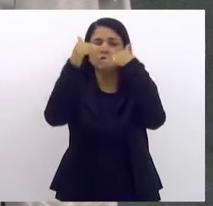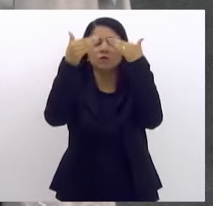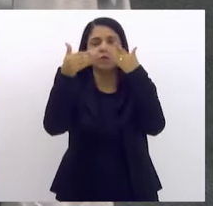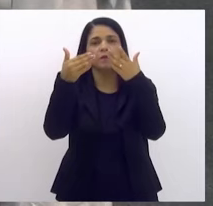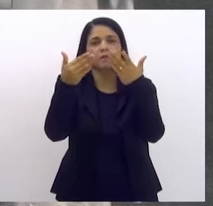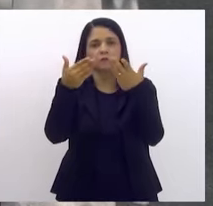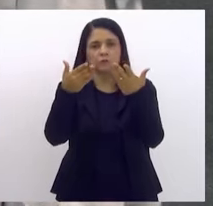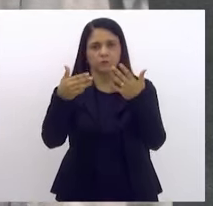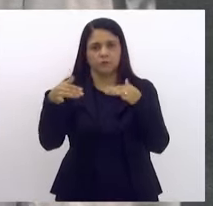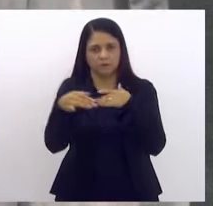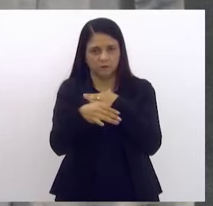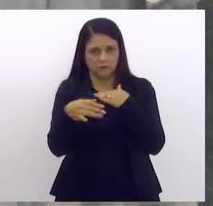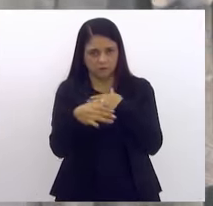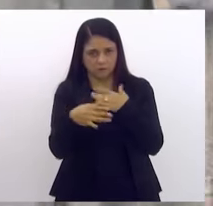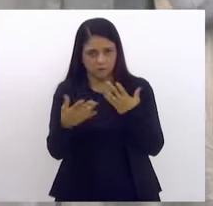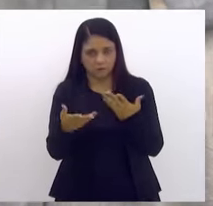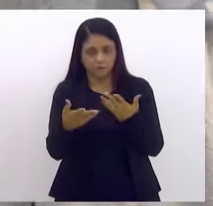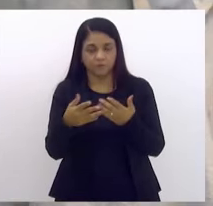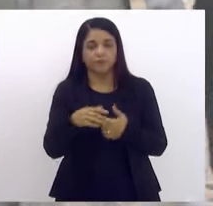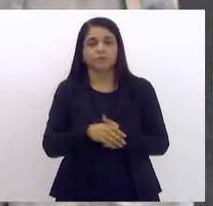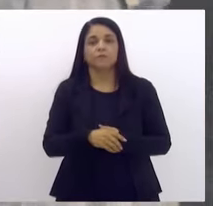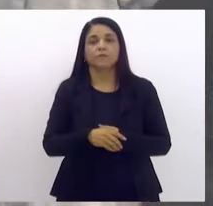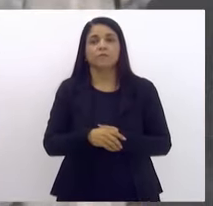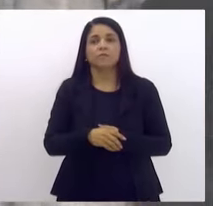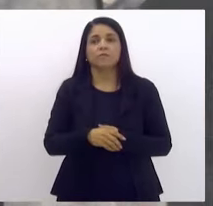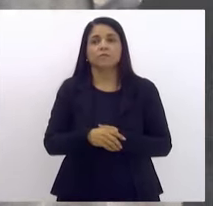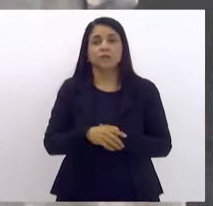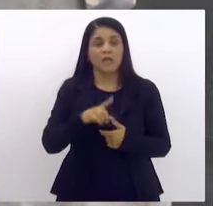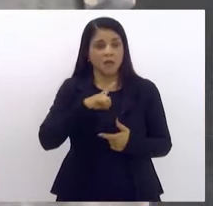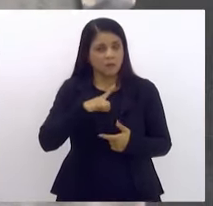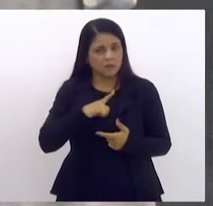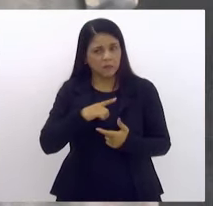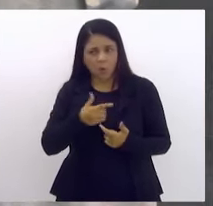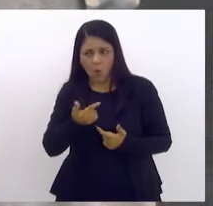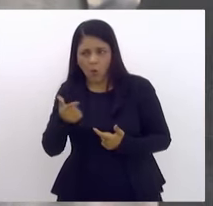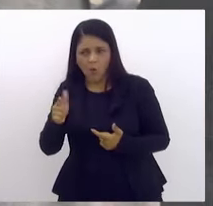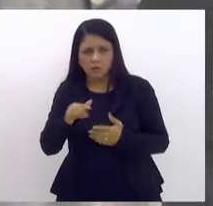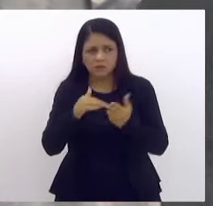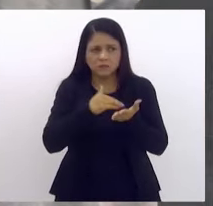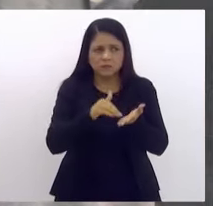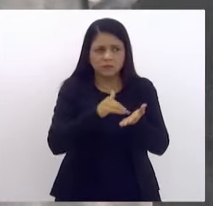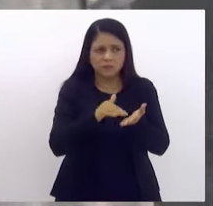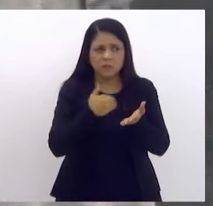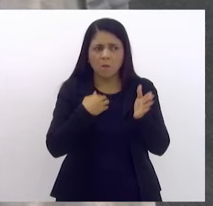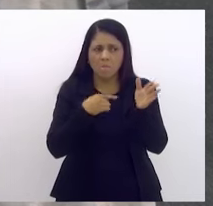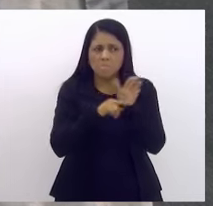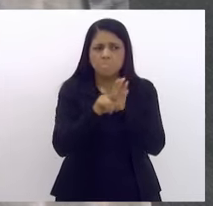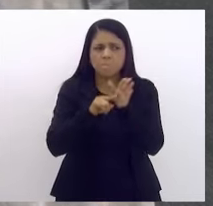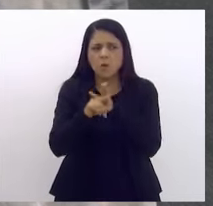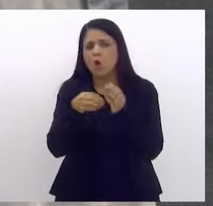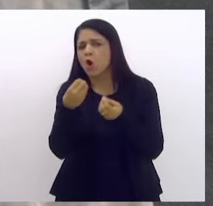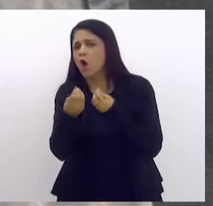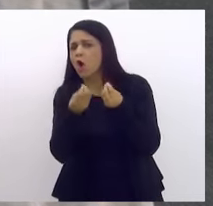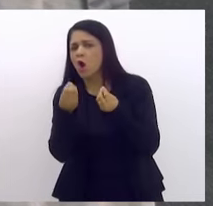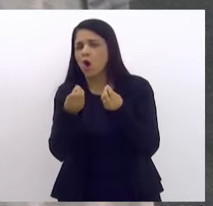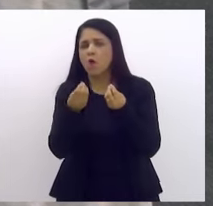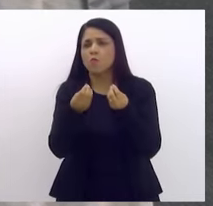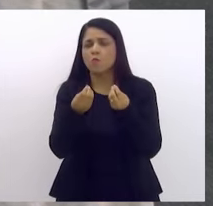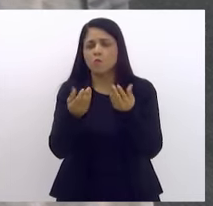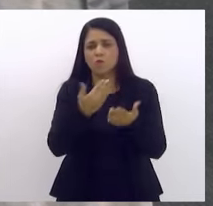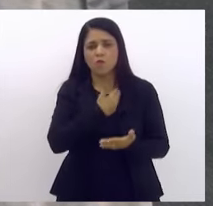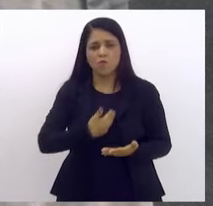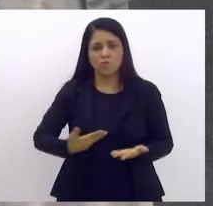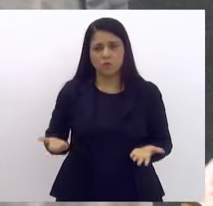urbano. Por outro lado, tem secretarias aqui que a gente questiona, e questiona especialmente a forma como esse atual